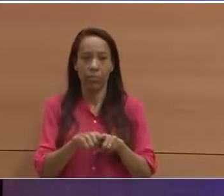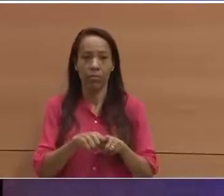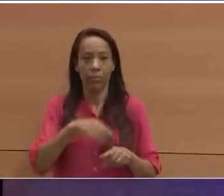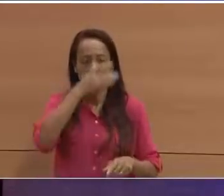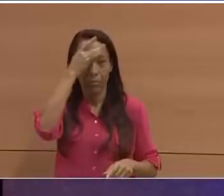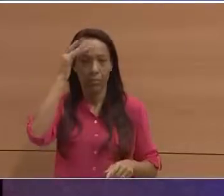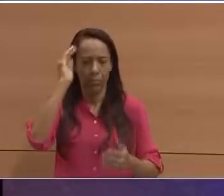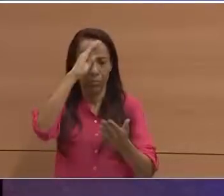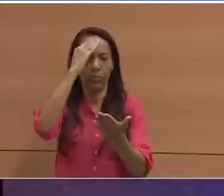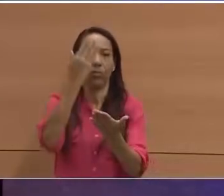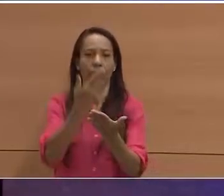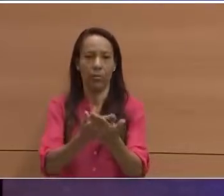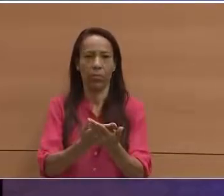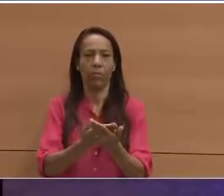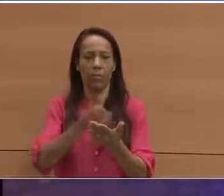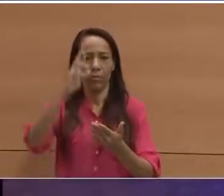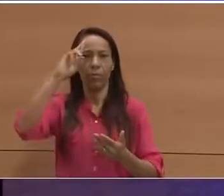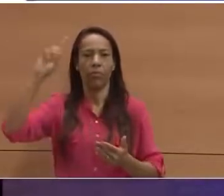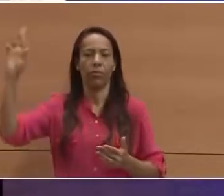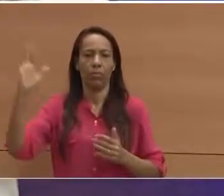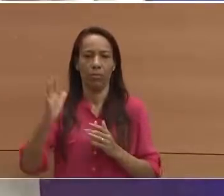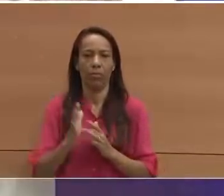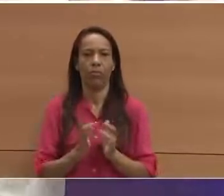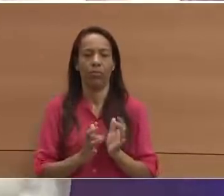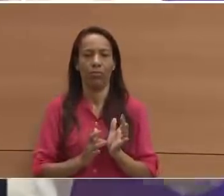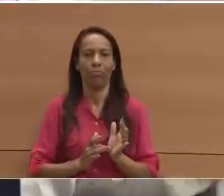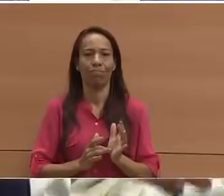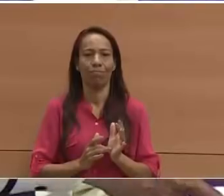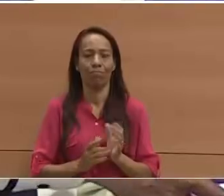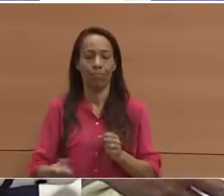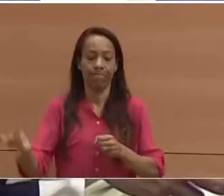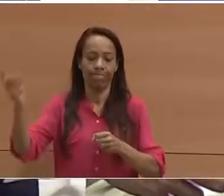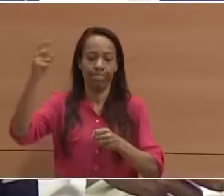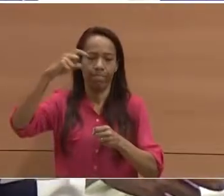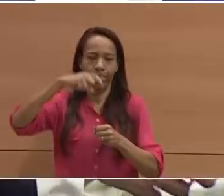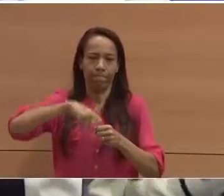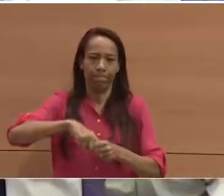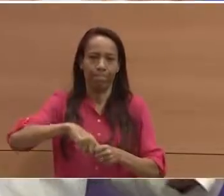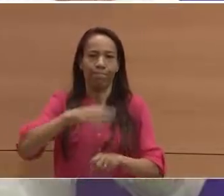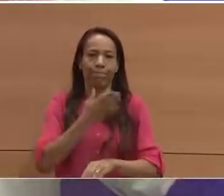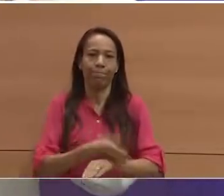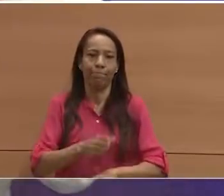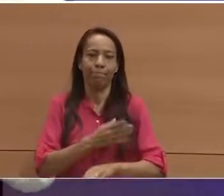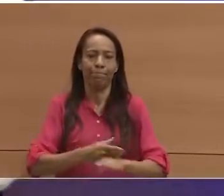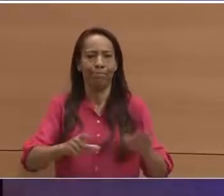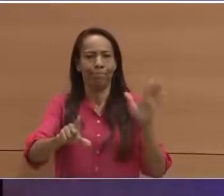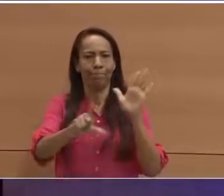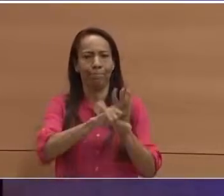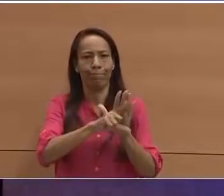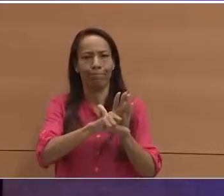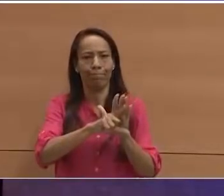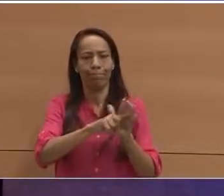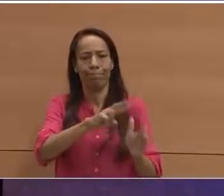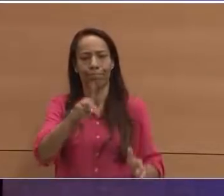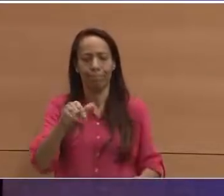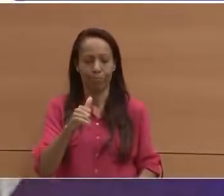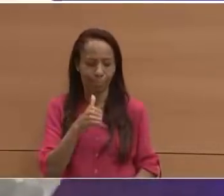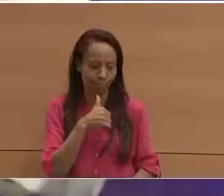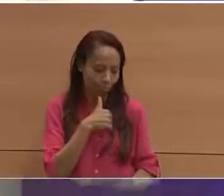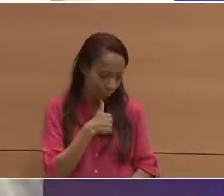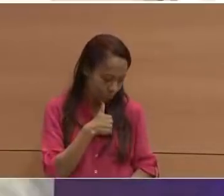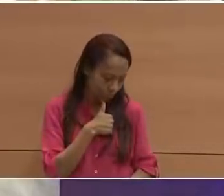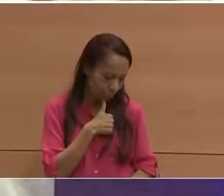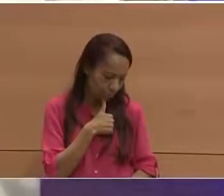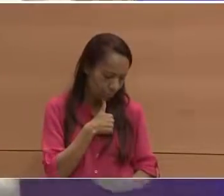Jerusalém, alguns eles voltaram à prática da lei. Irmãos, isso é triste. E Paulo